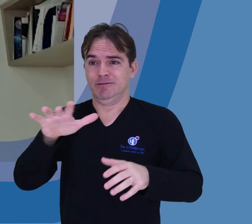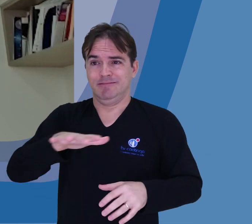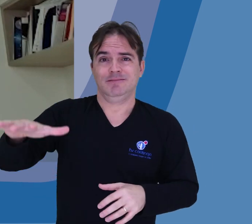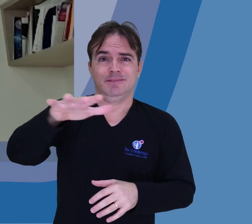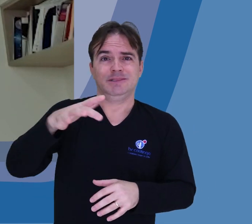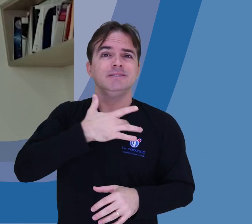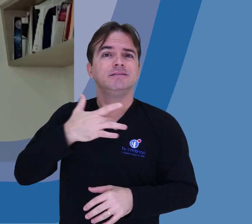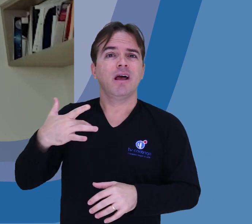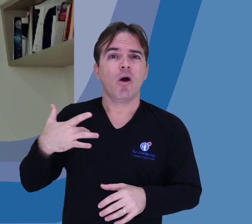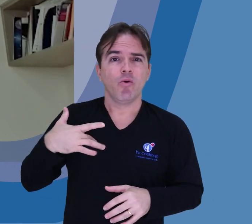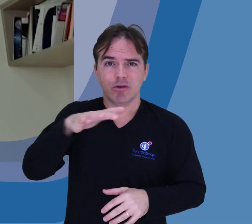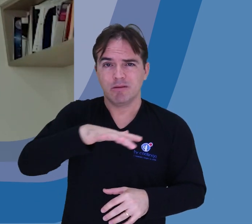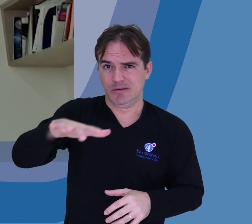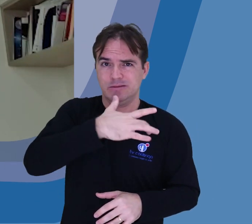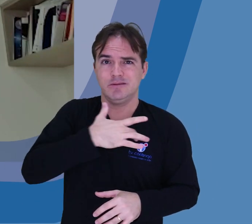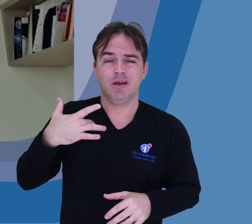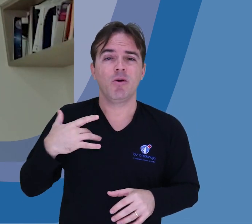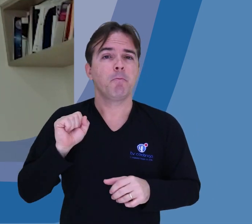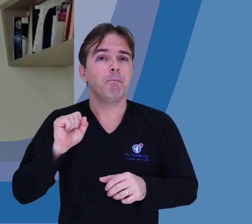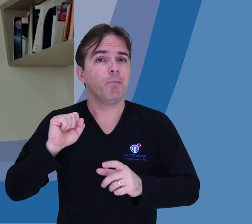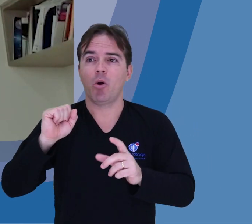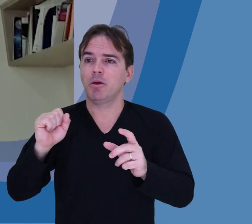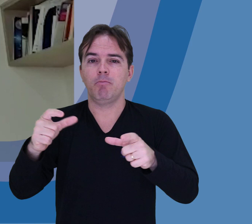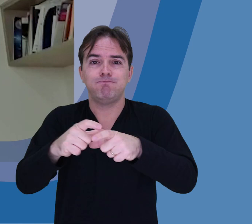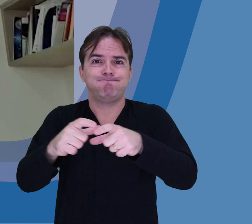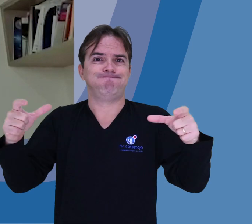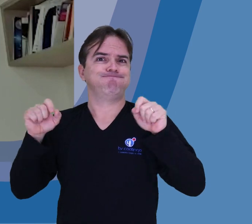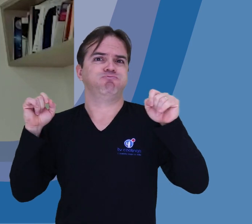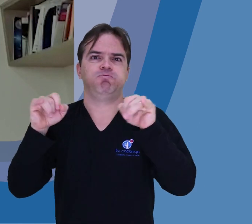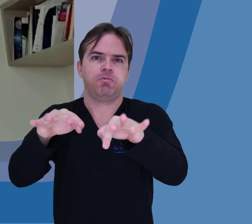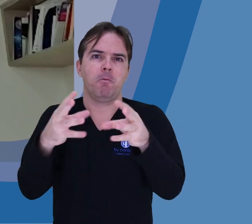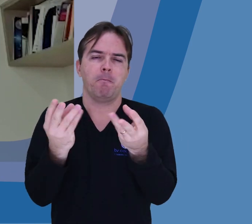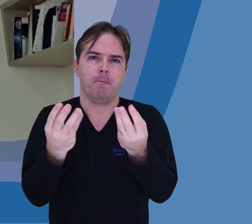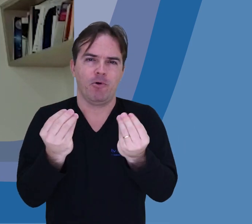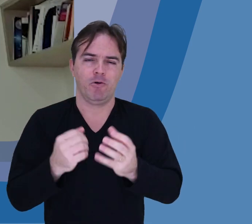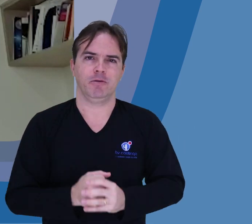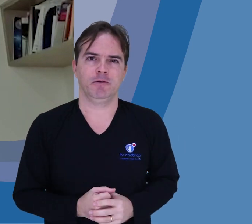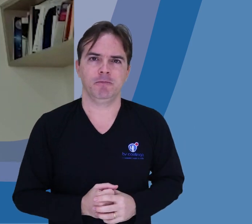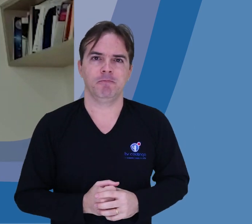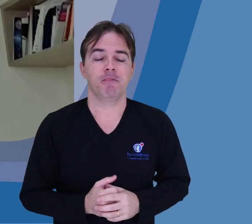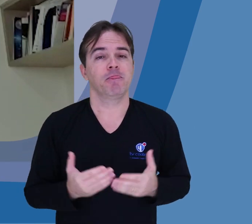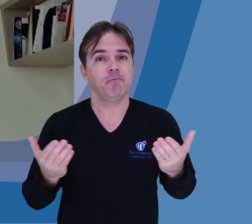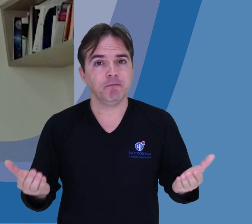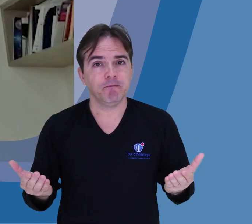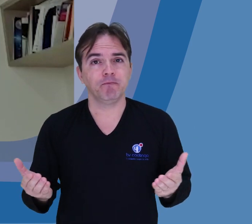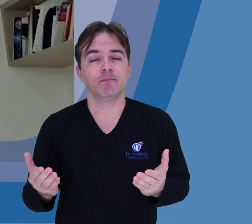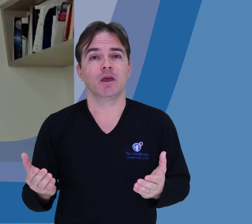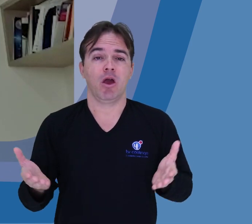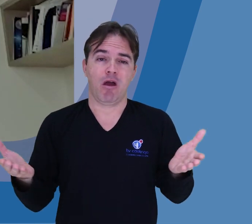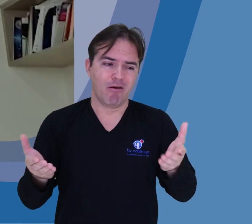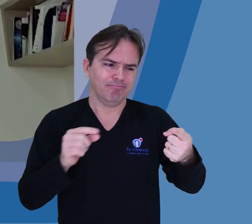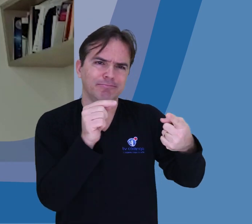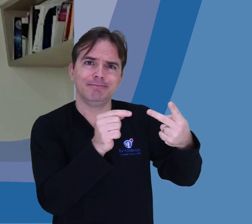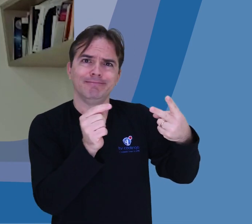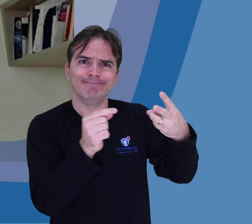esses patógenos eles irritam toda via aérea eles causam se compensa bom então tem o realmente por conta de todos